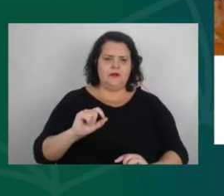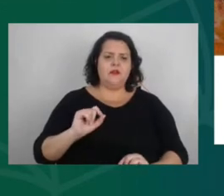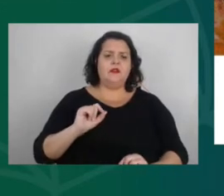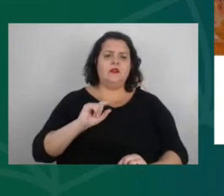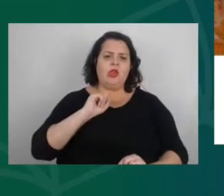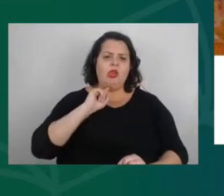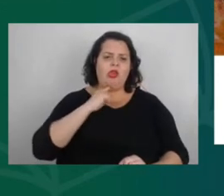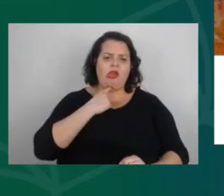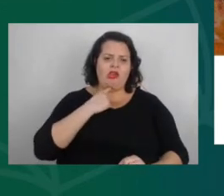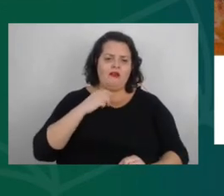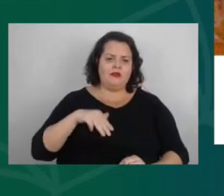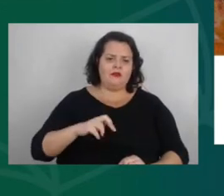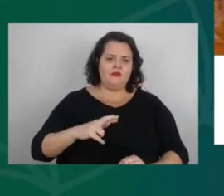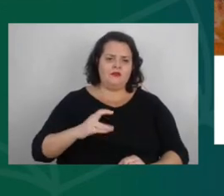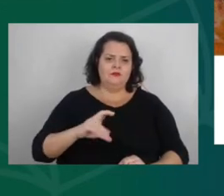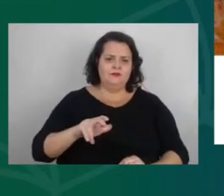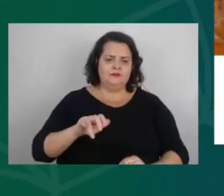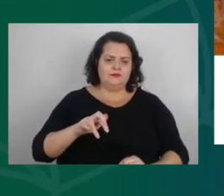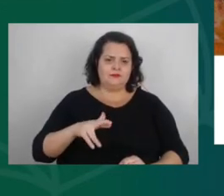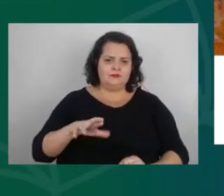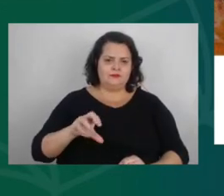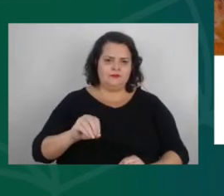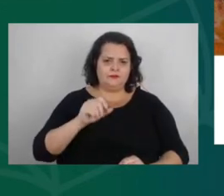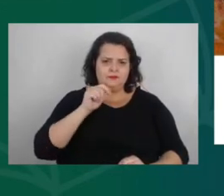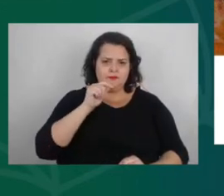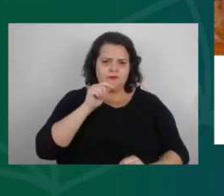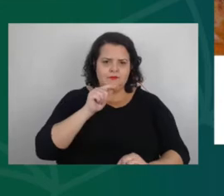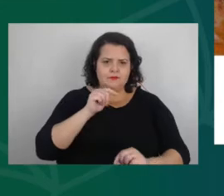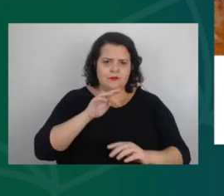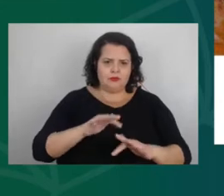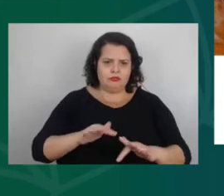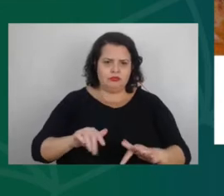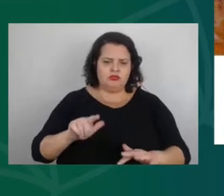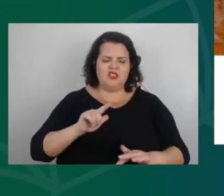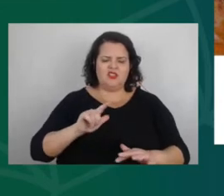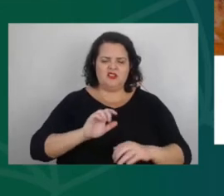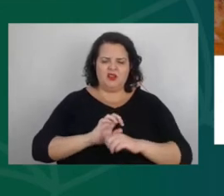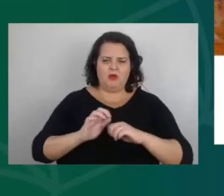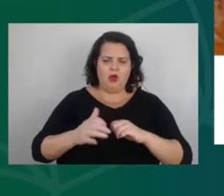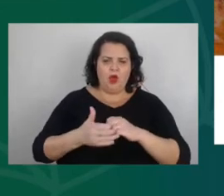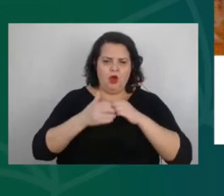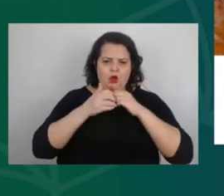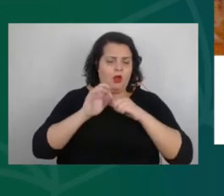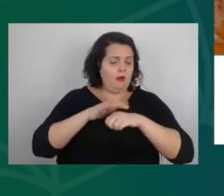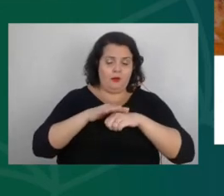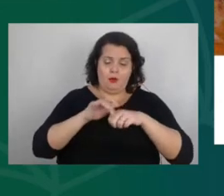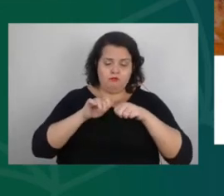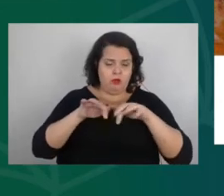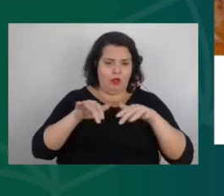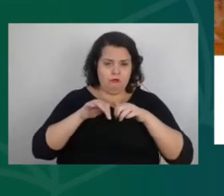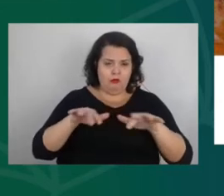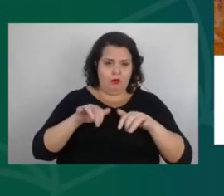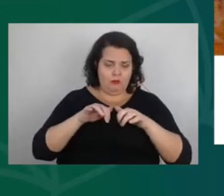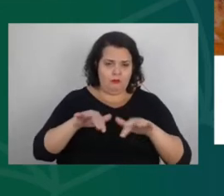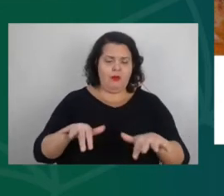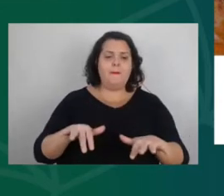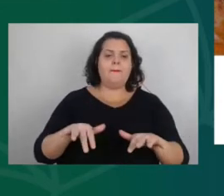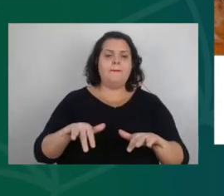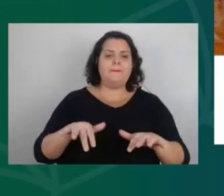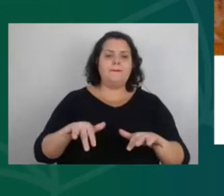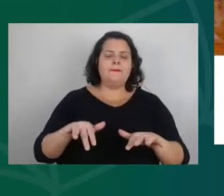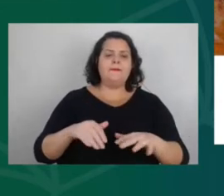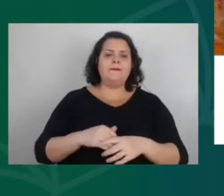mercúrio, causando vários efeitos neurológicos. Nós tivemos o acidente